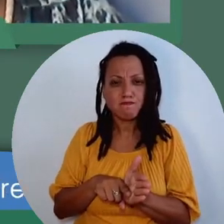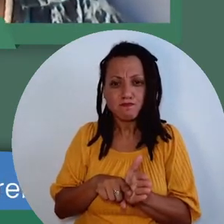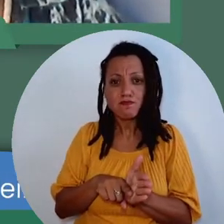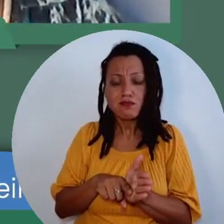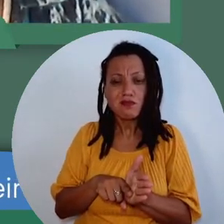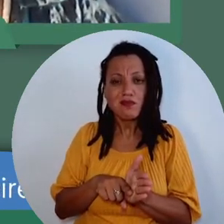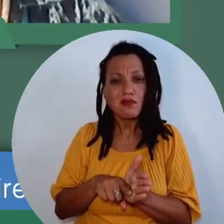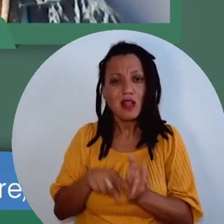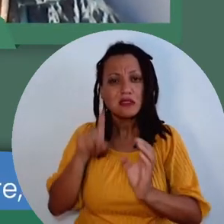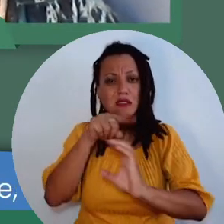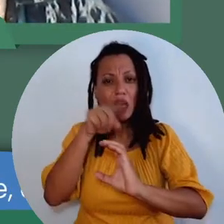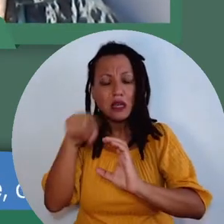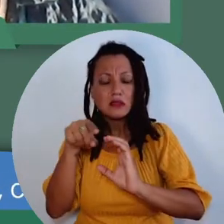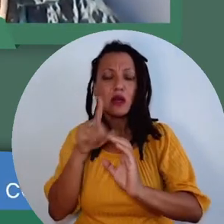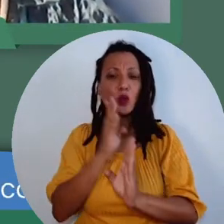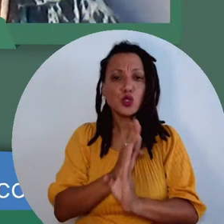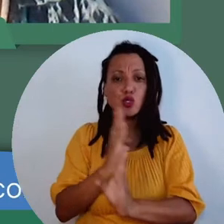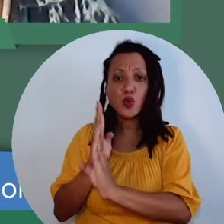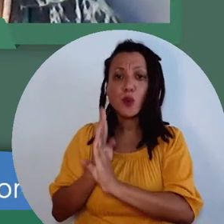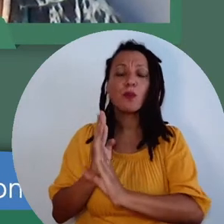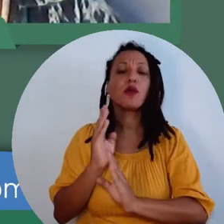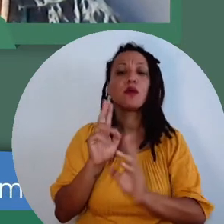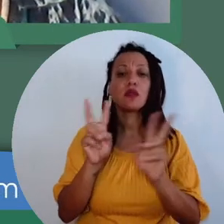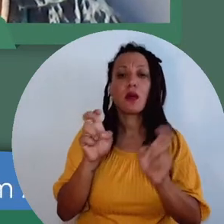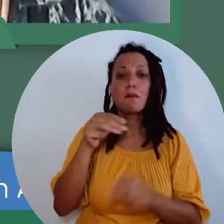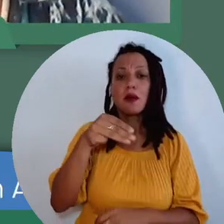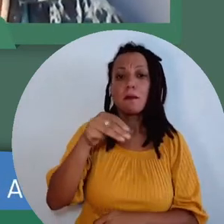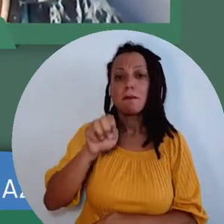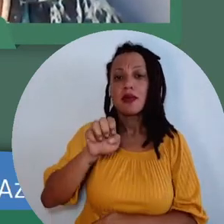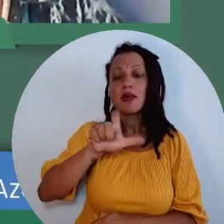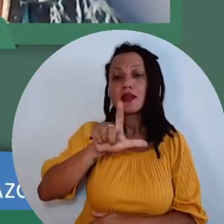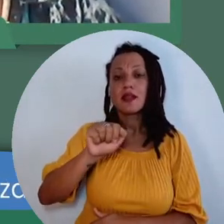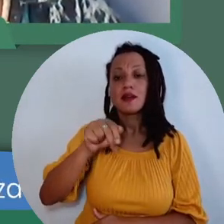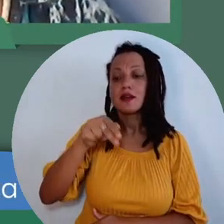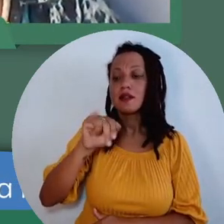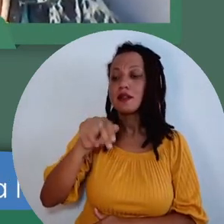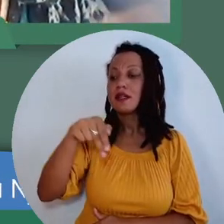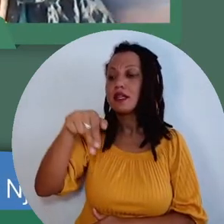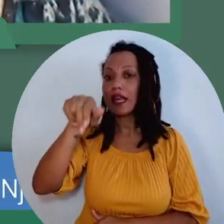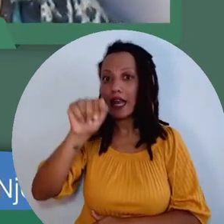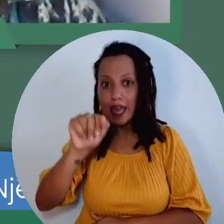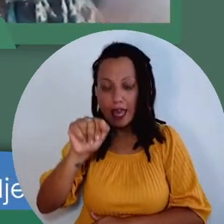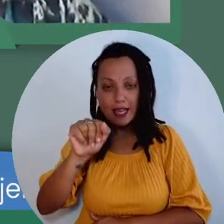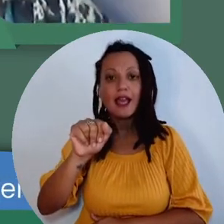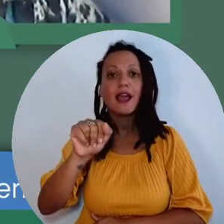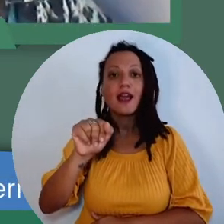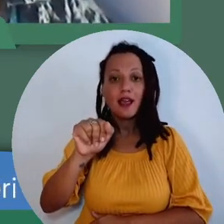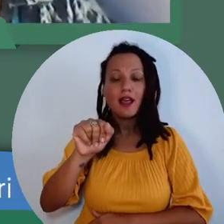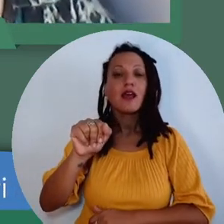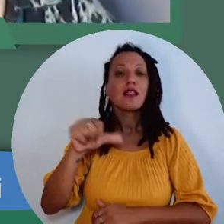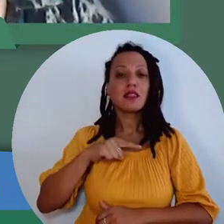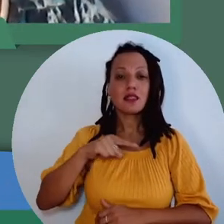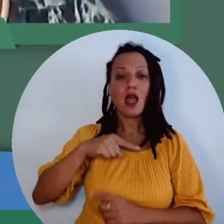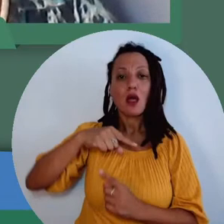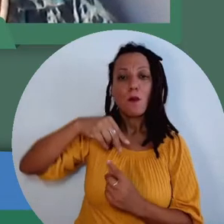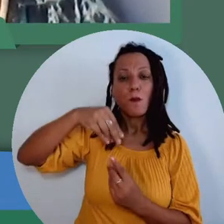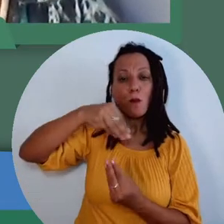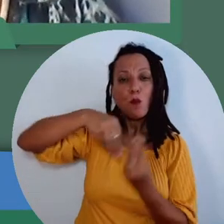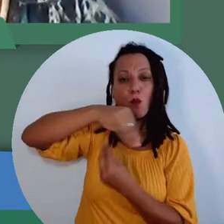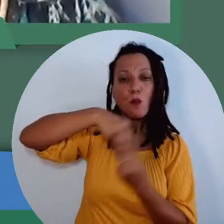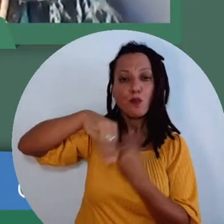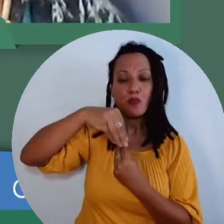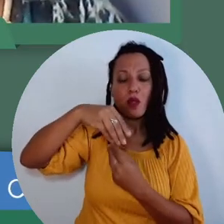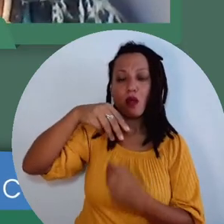de descobertas relacionadas, inclusive, à melanina, relação à melanina nas múmias